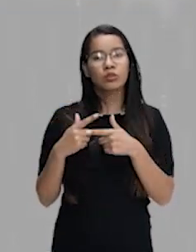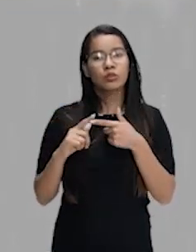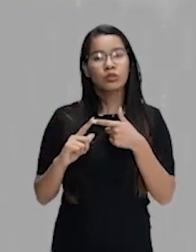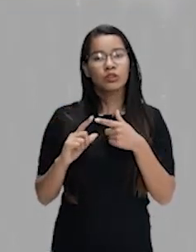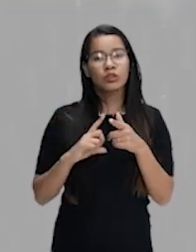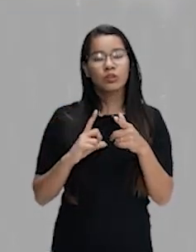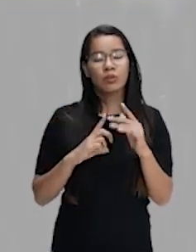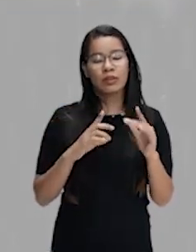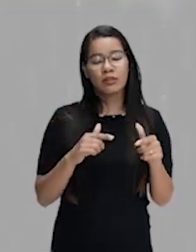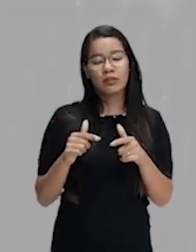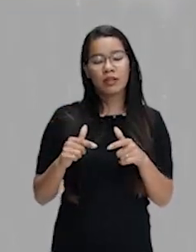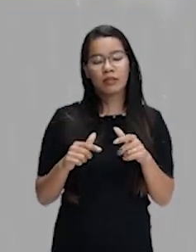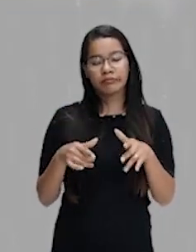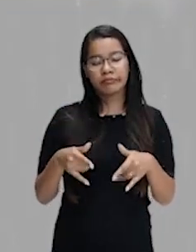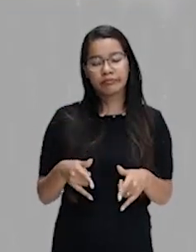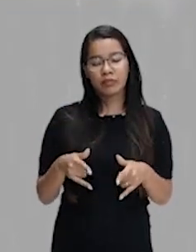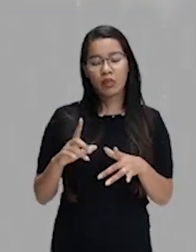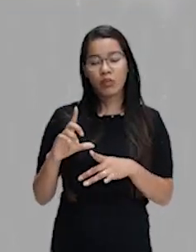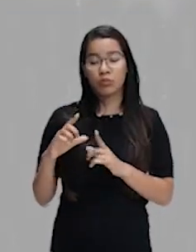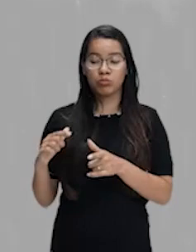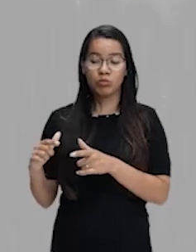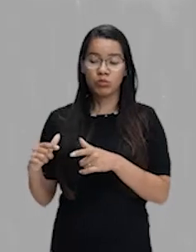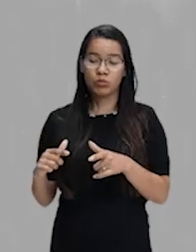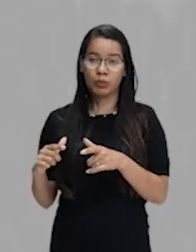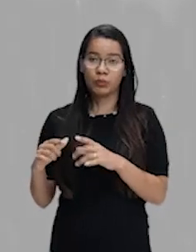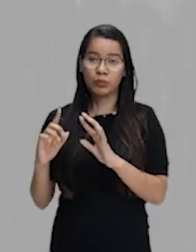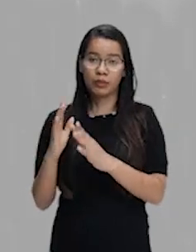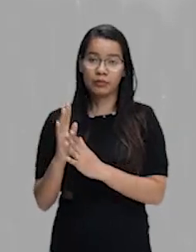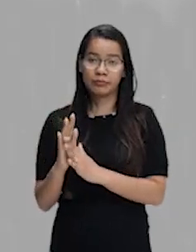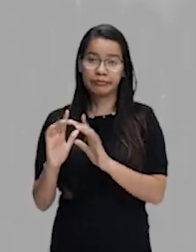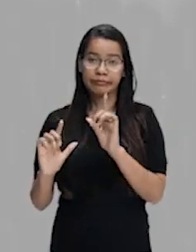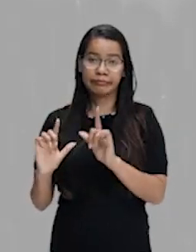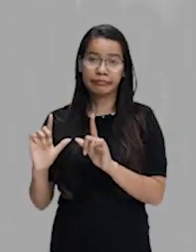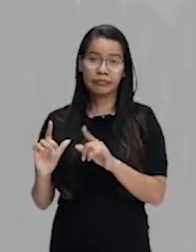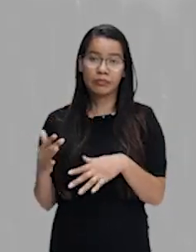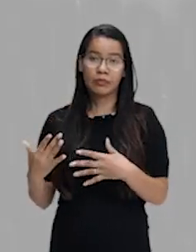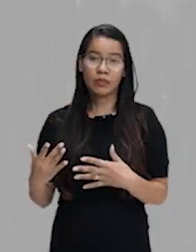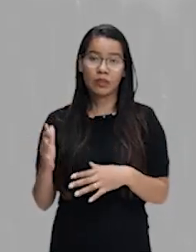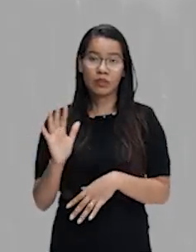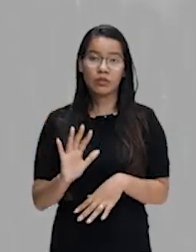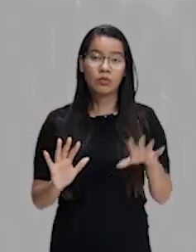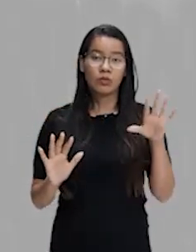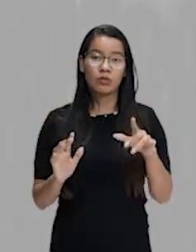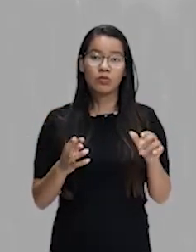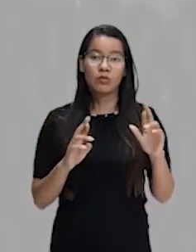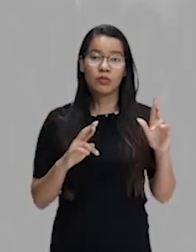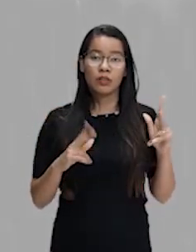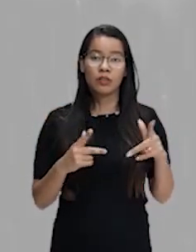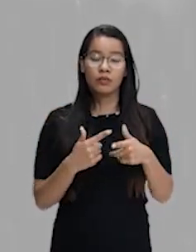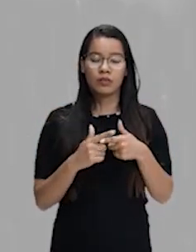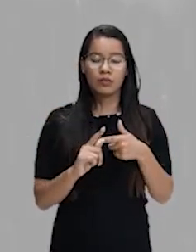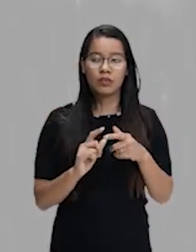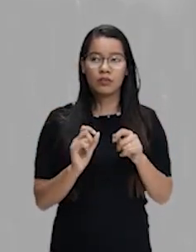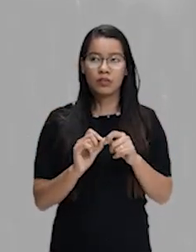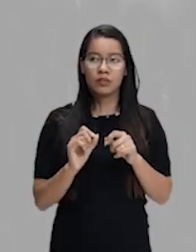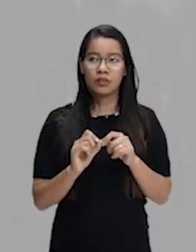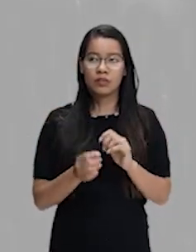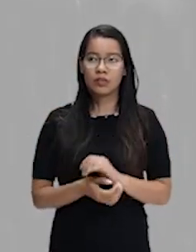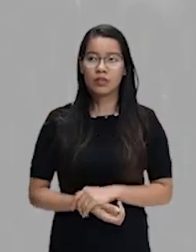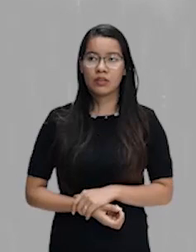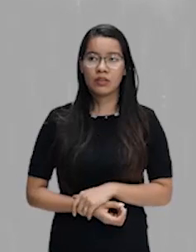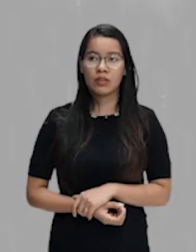tinha um quarto e tal, e aí nesses espaços diferentes da casa, eu vou fazendo espaços isolados. Eu vou fechando o